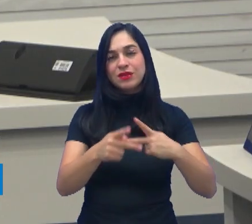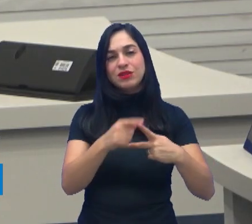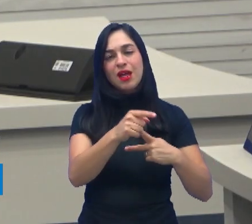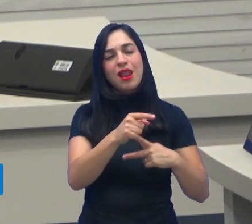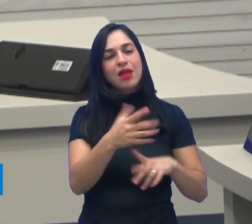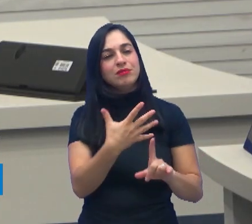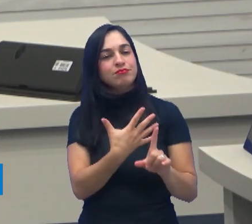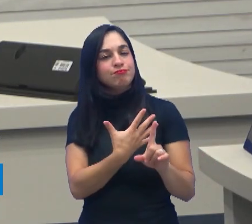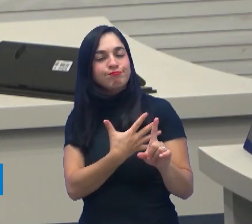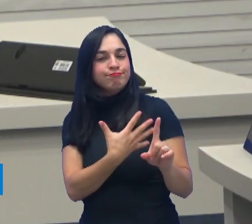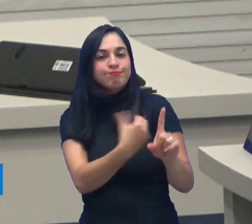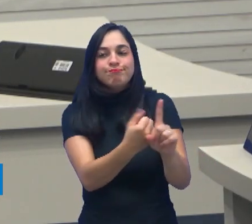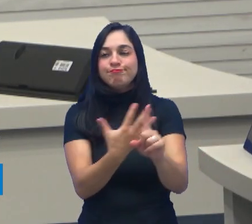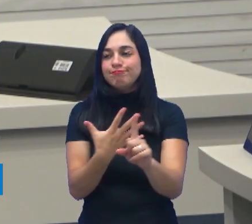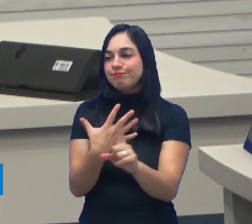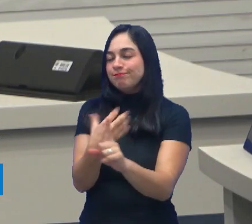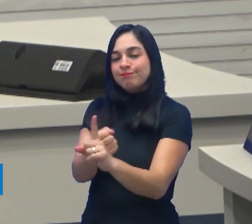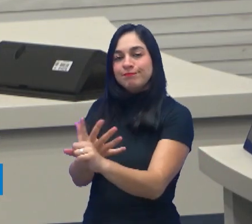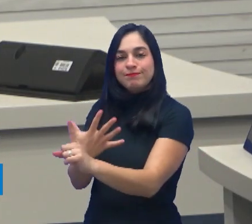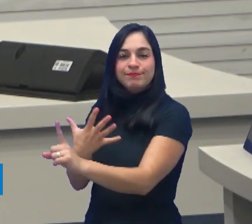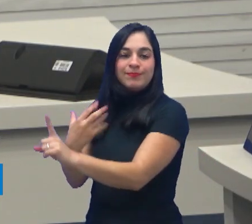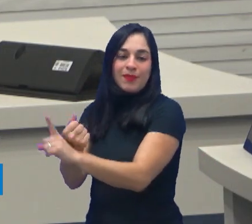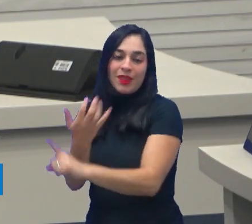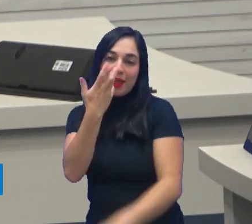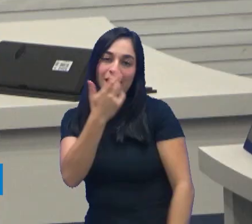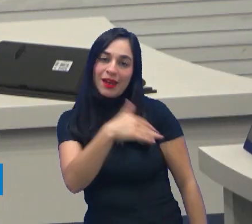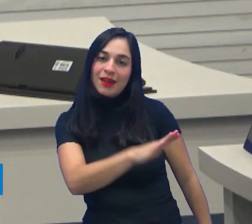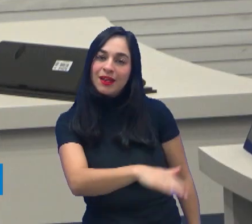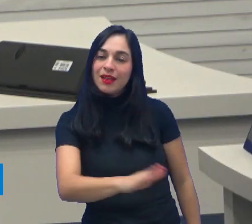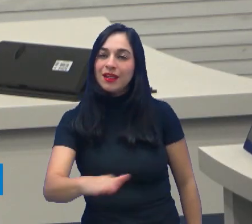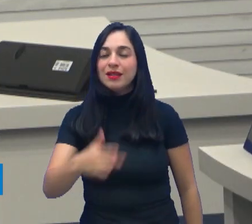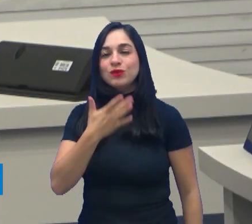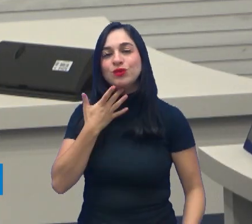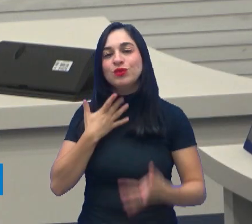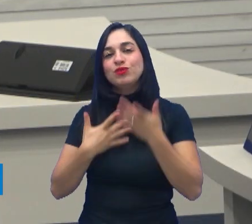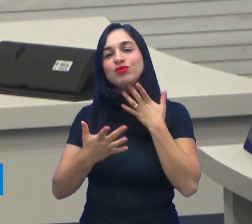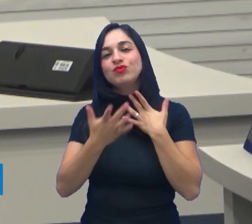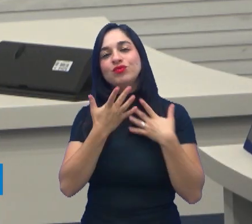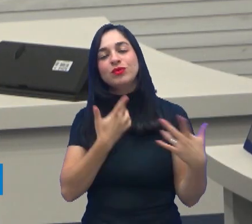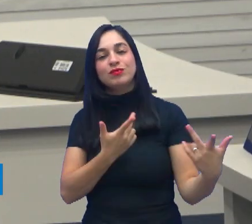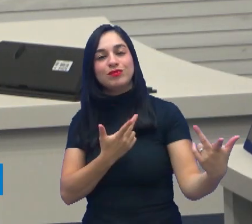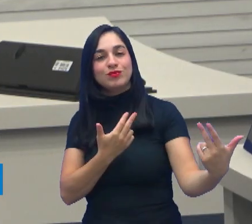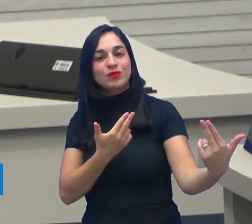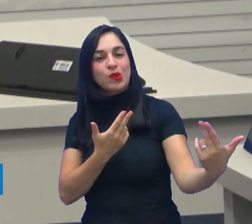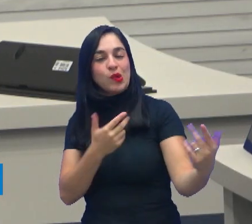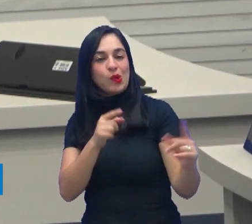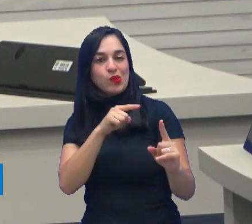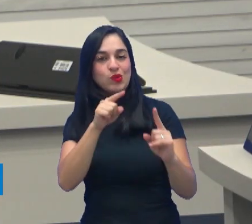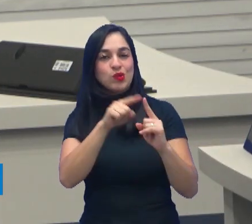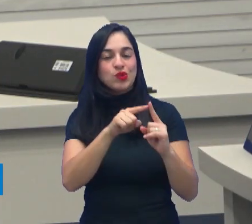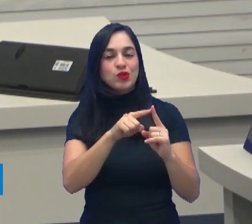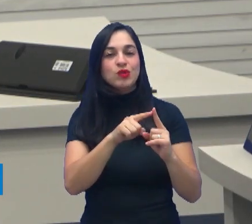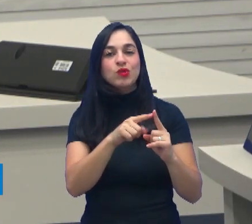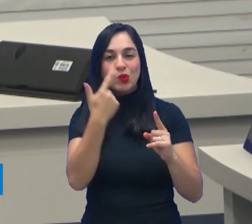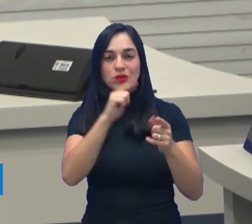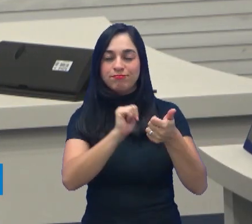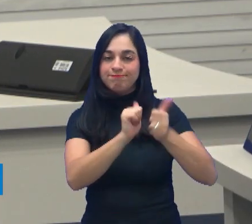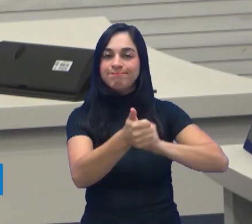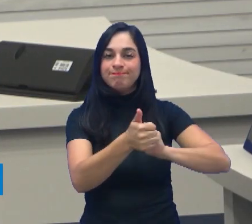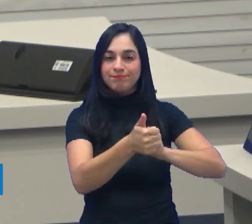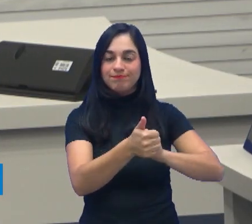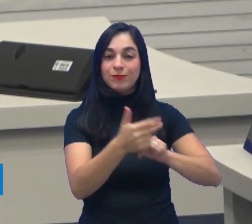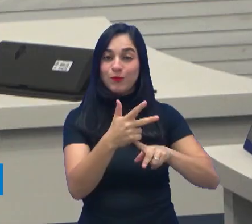inspiração para muitas outras crianças que também sonham em conquistar seus objetivos através do esporte.